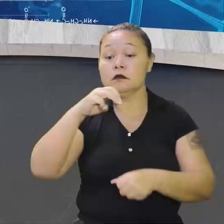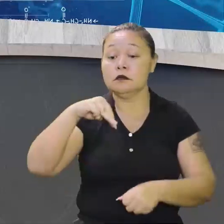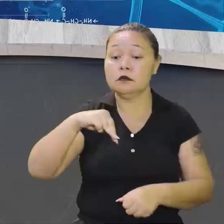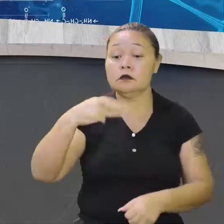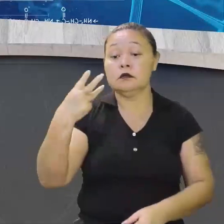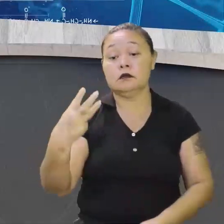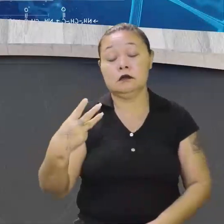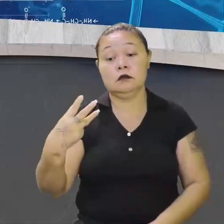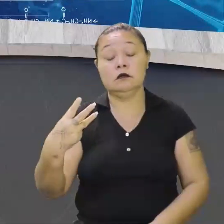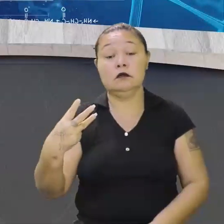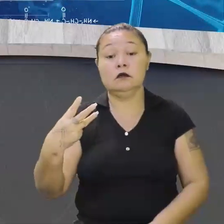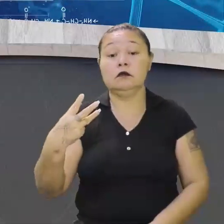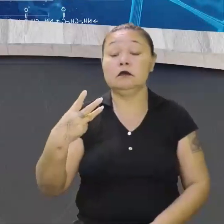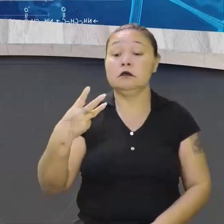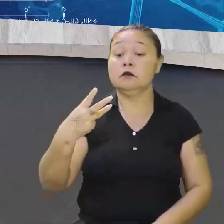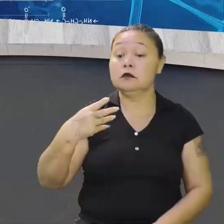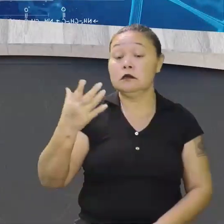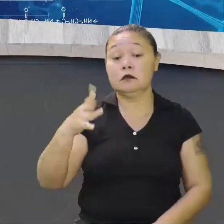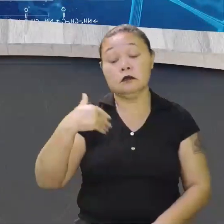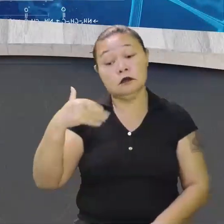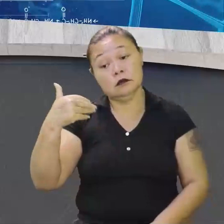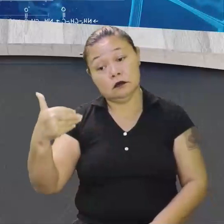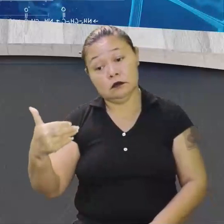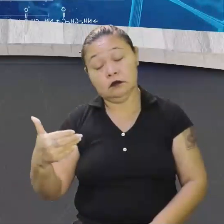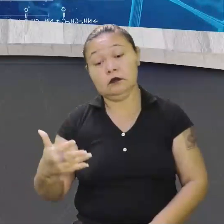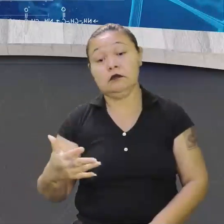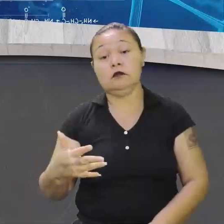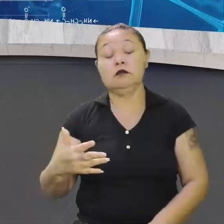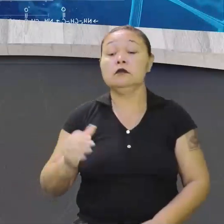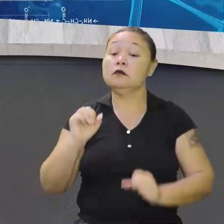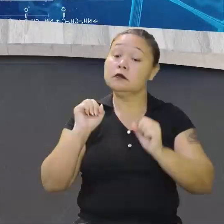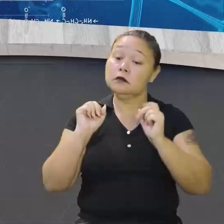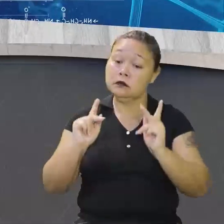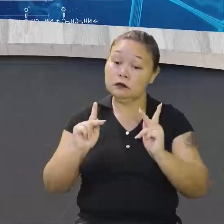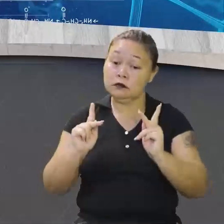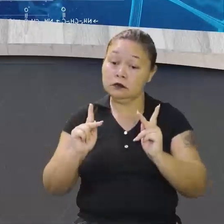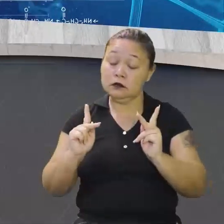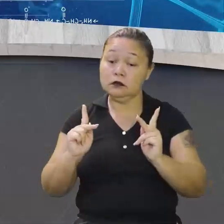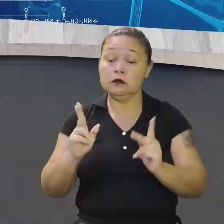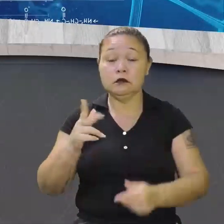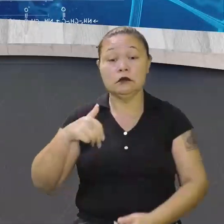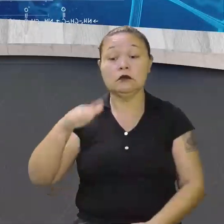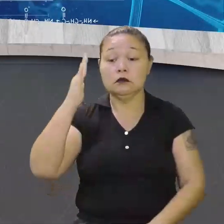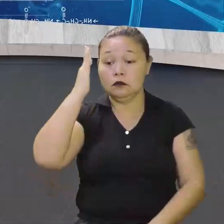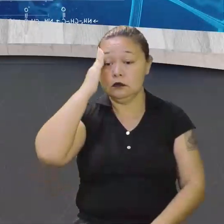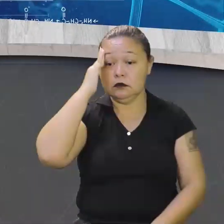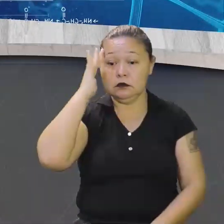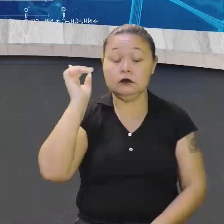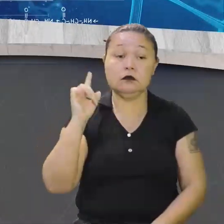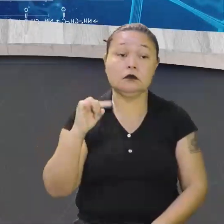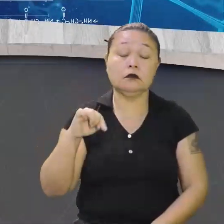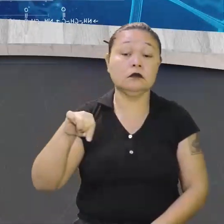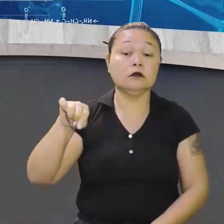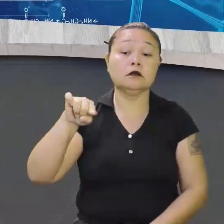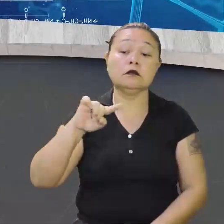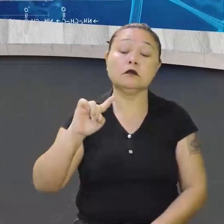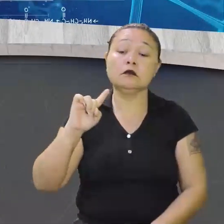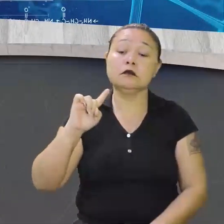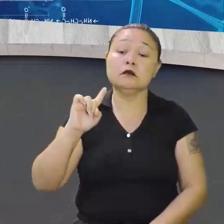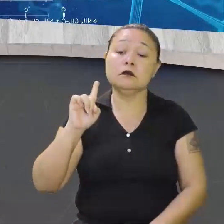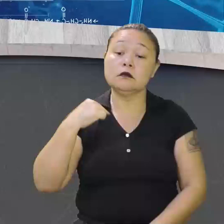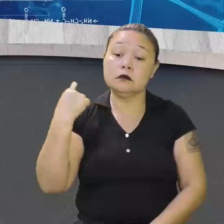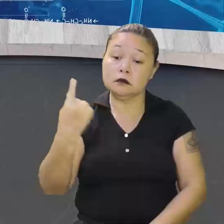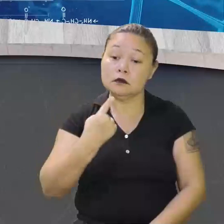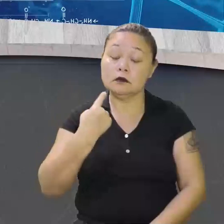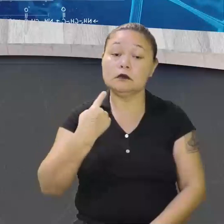cúbico, metro cúbico e assim sucessivamente, ok? Só para você entender que nós vimos que